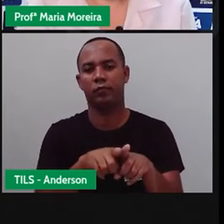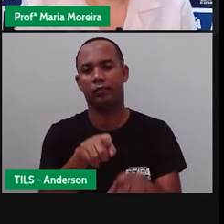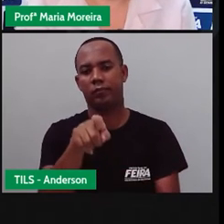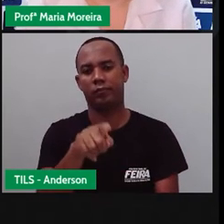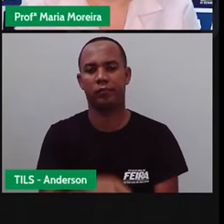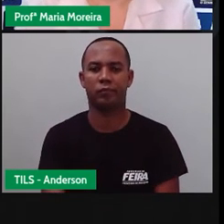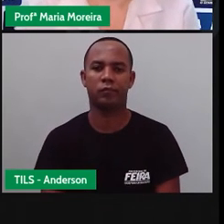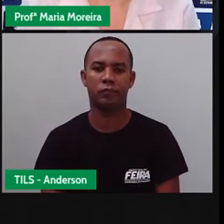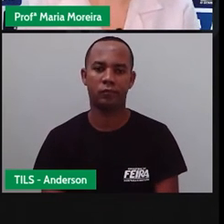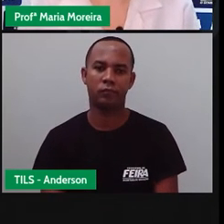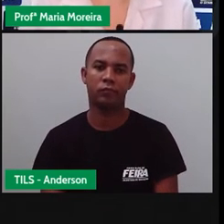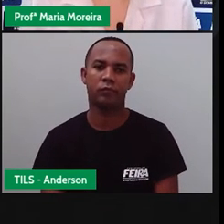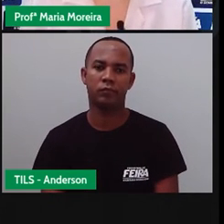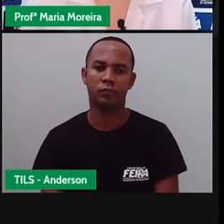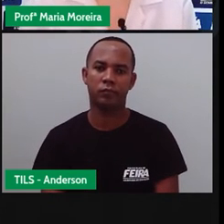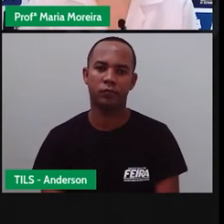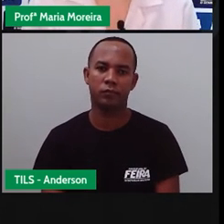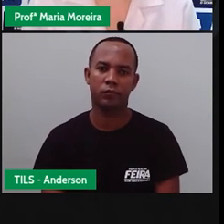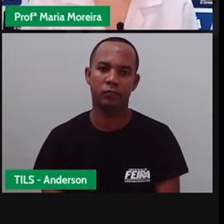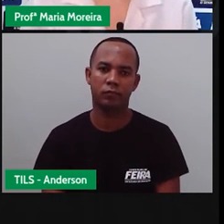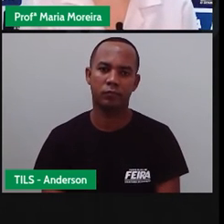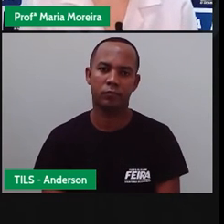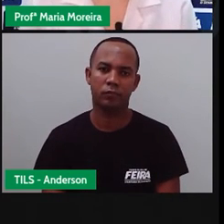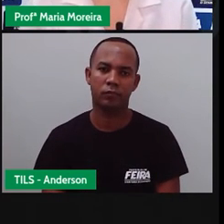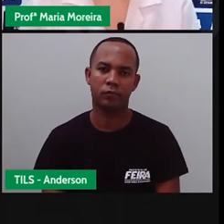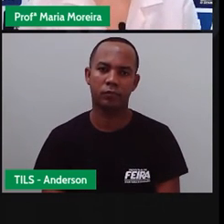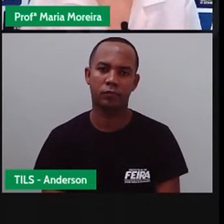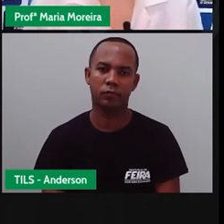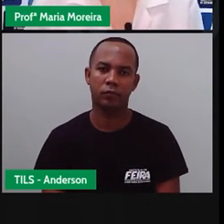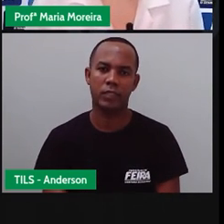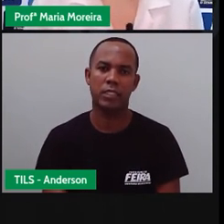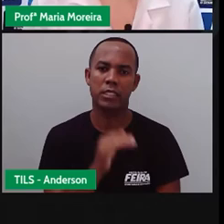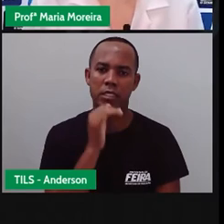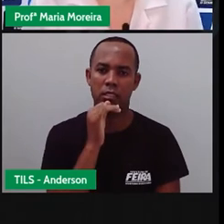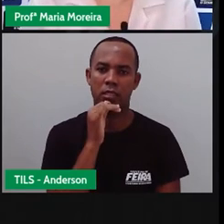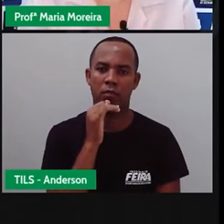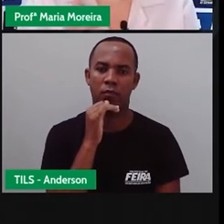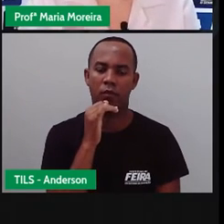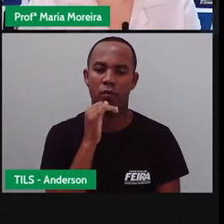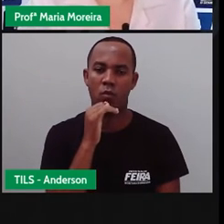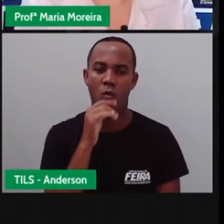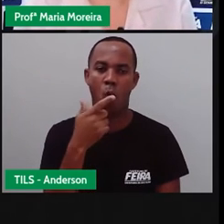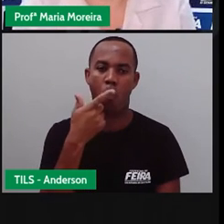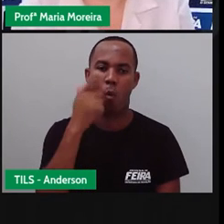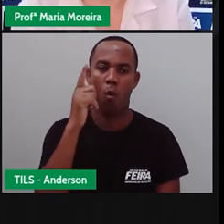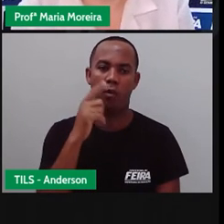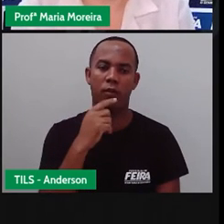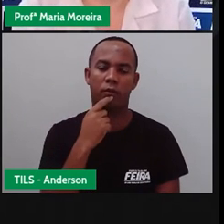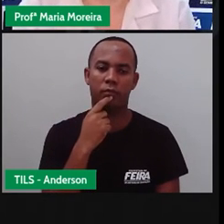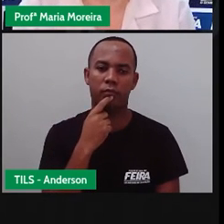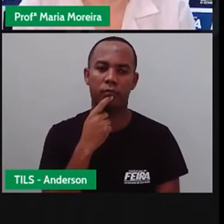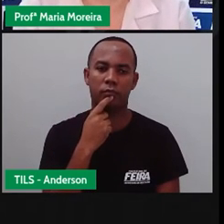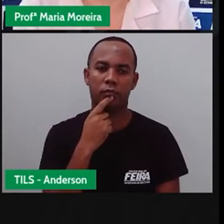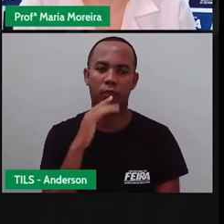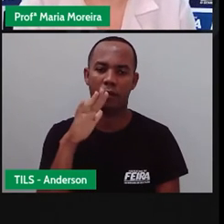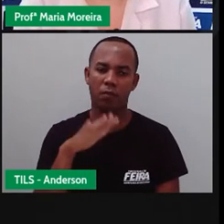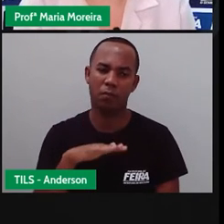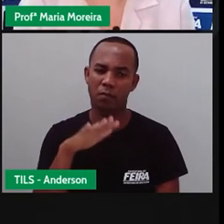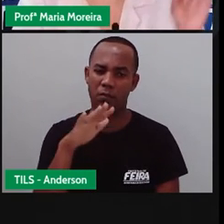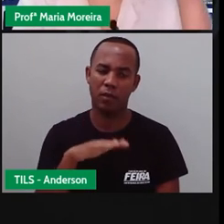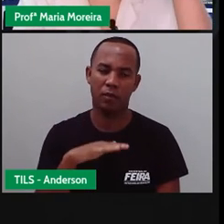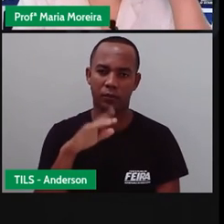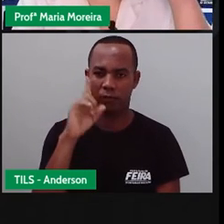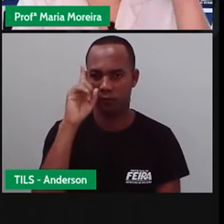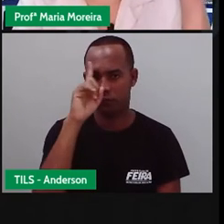lugares fácil demais fazer assim olha só para Universal Olha a outra conta agora vai ficar um pouquinho